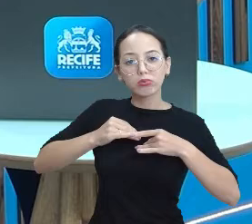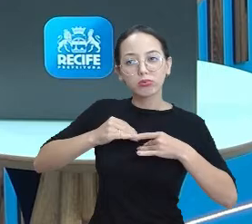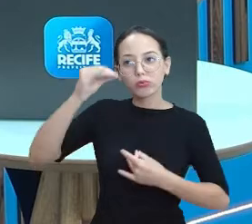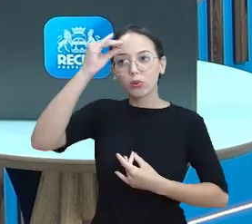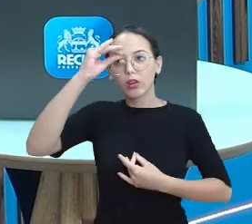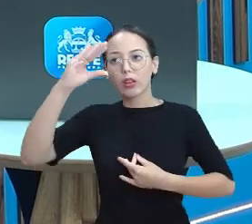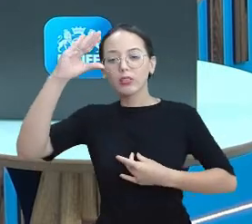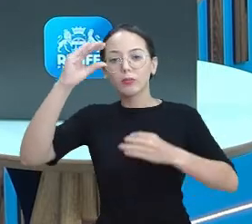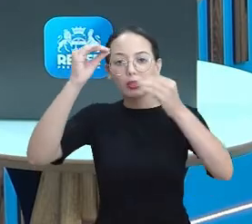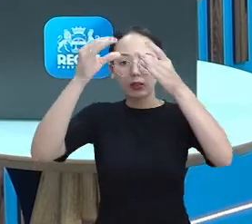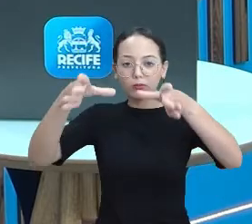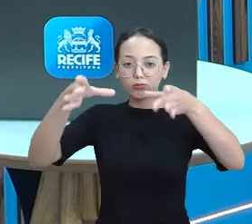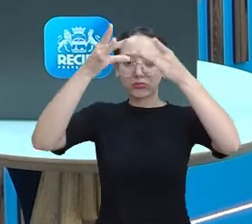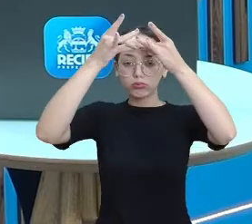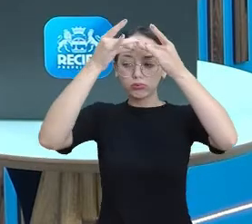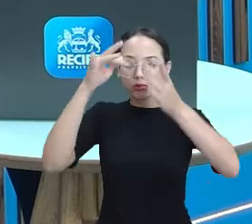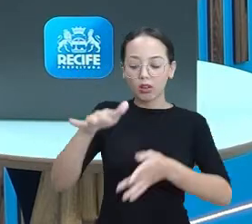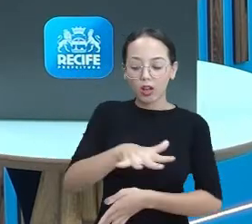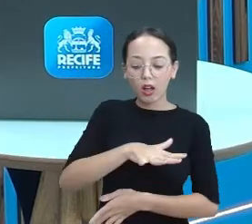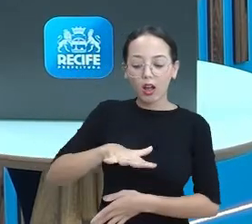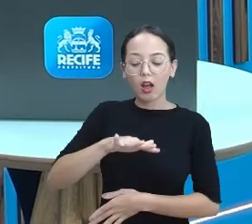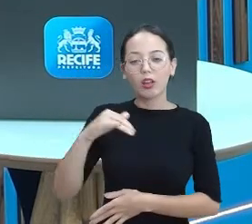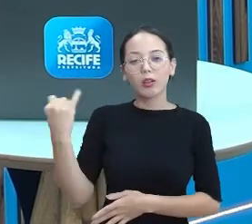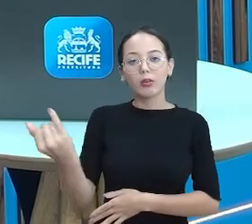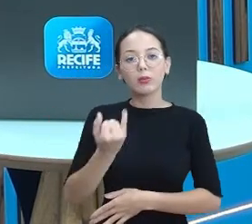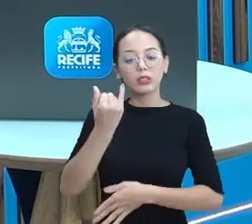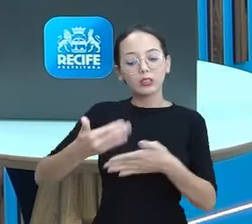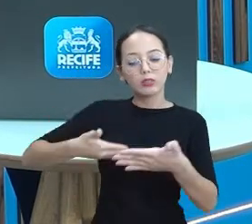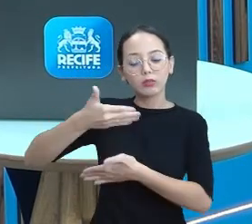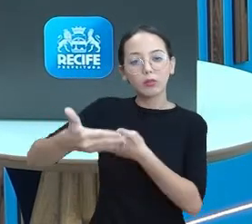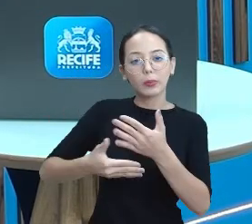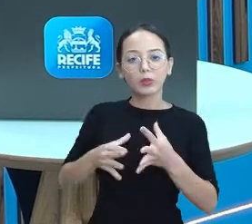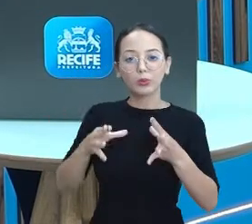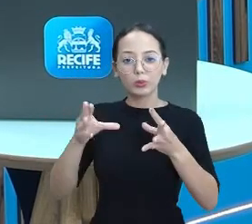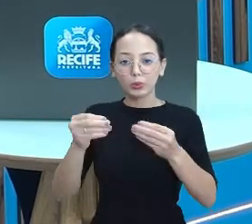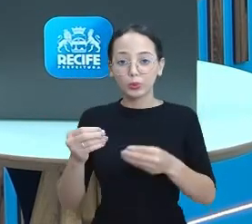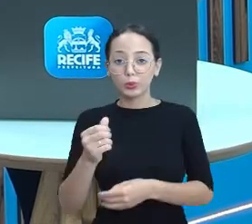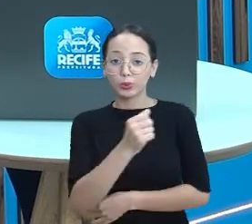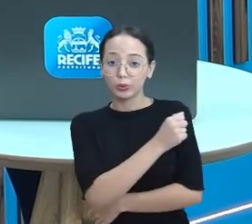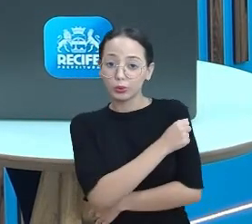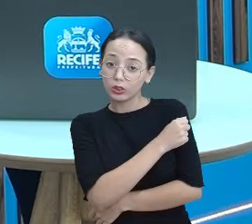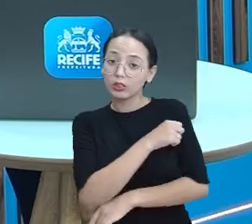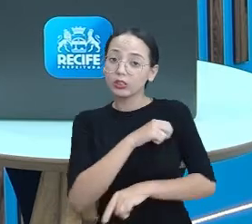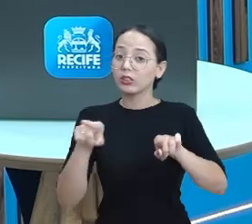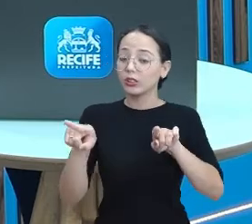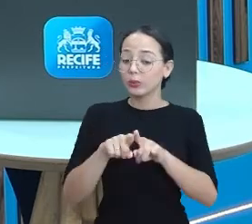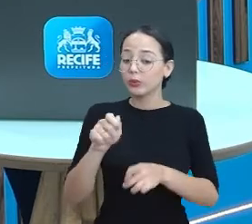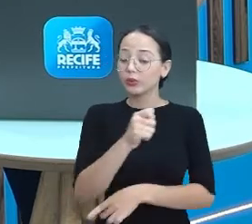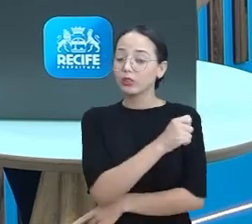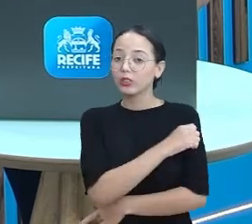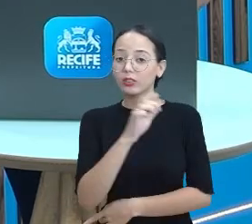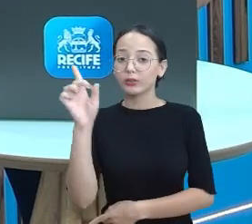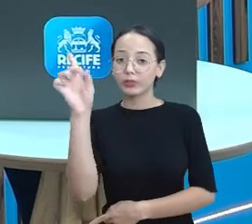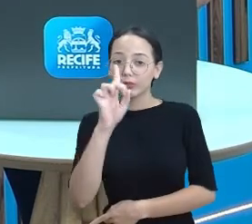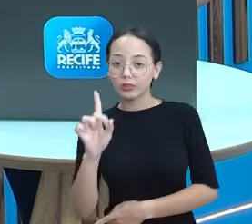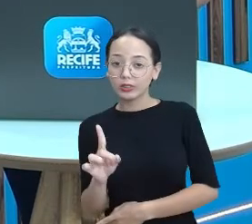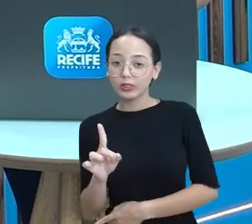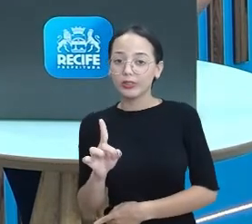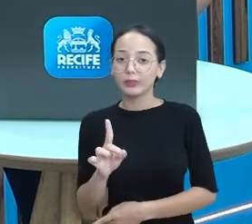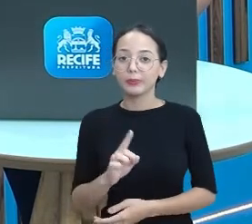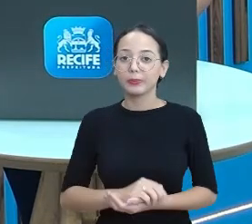conhecimentos como um campo importante para o desenvolvimento de todos os estudantes, do estudante com deficiência, sim. Então,